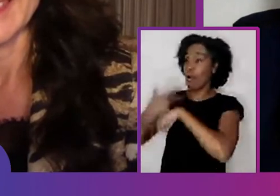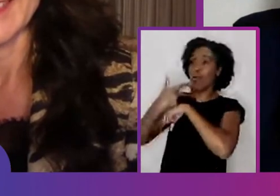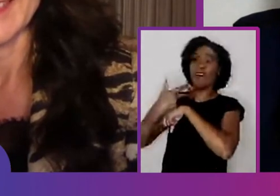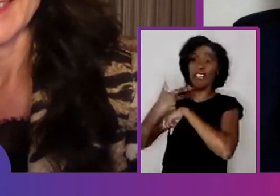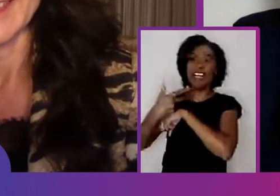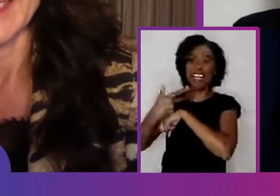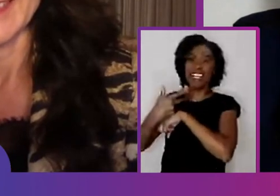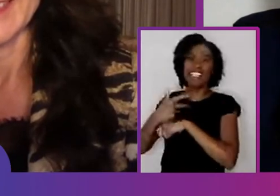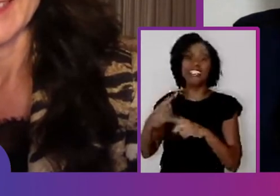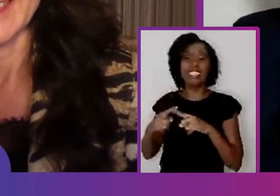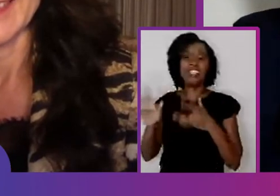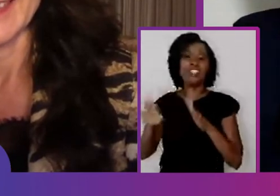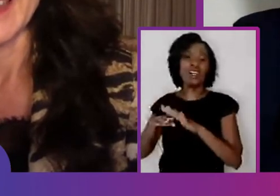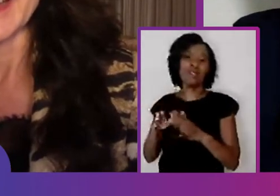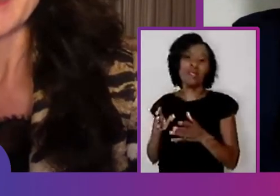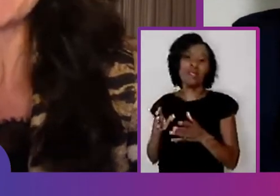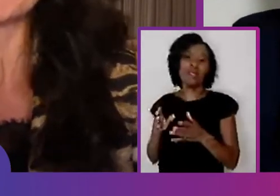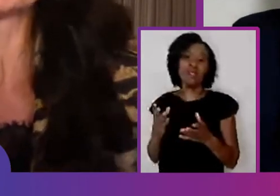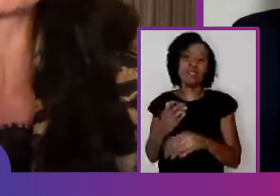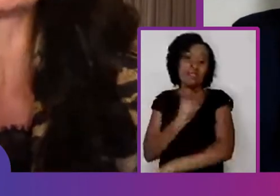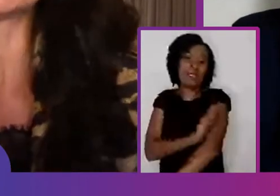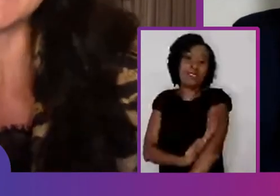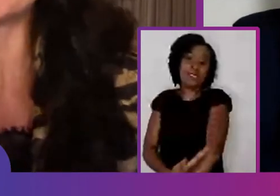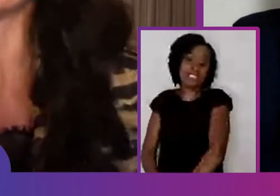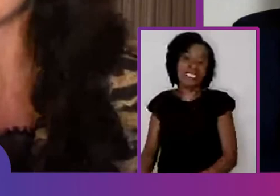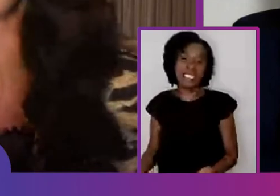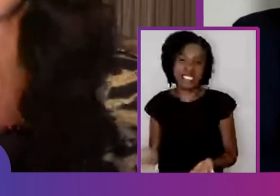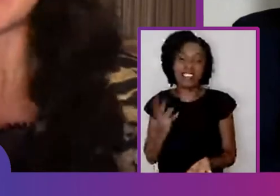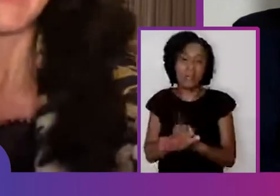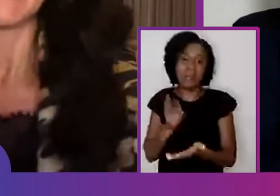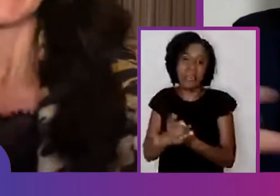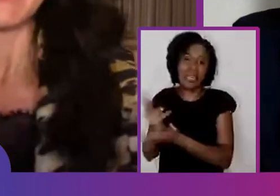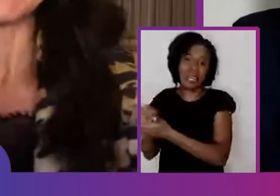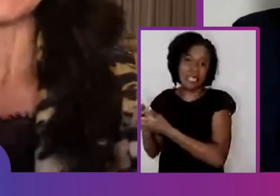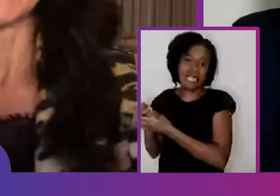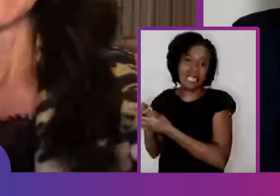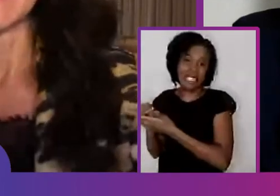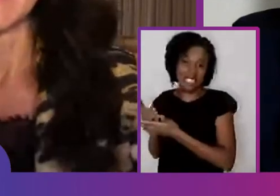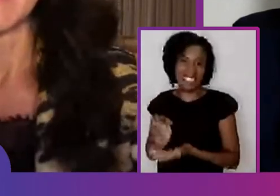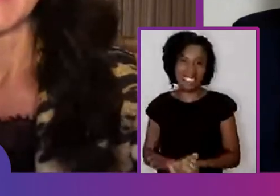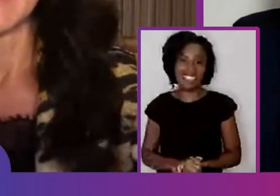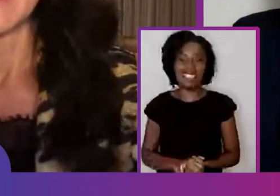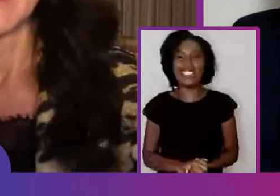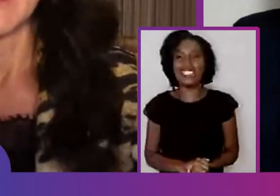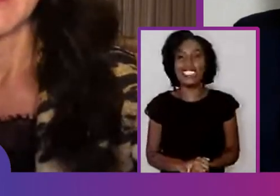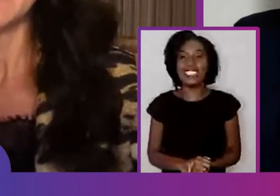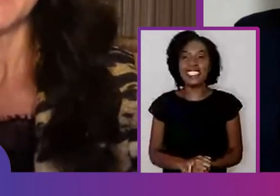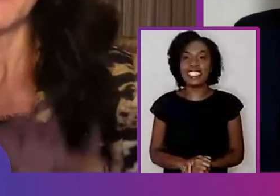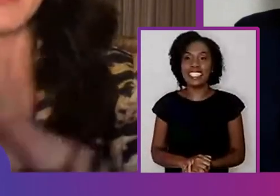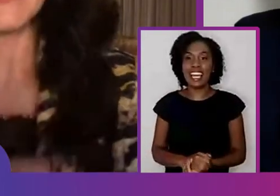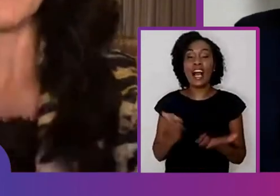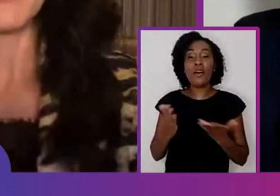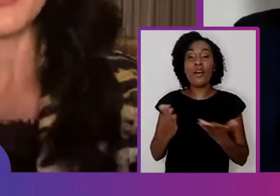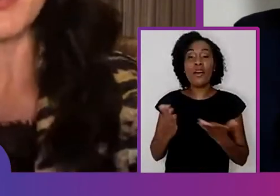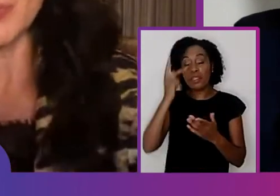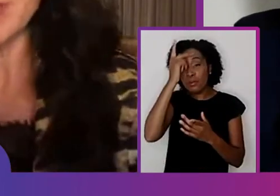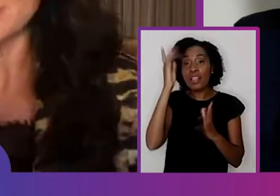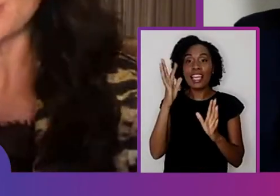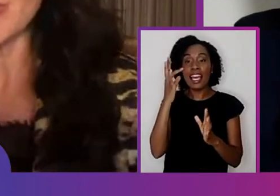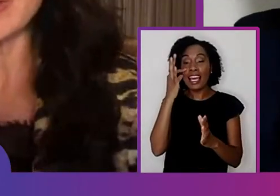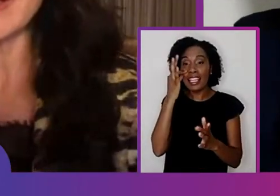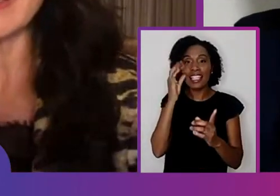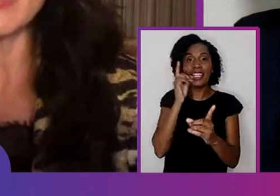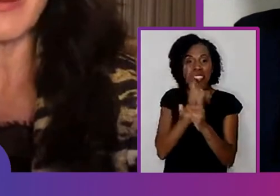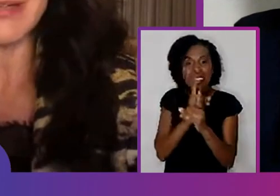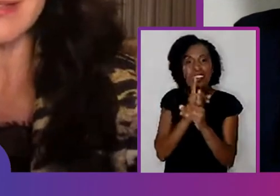cansado. Que agora a gente não As tem outro pessoas querem recurso, se mas já as encontrar. pessoas vão querer se Essa. encontrar. Então, essa é a parte